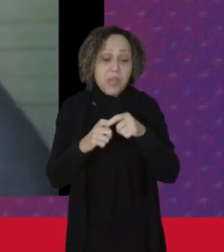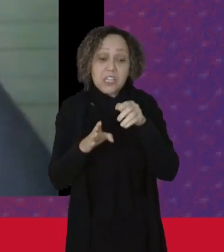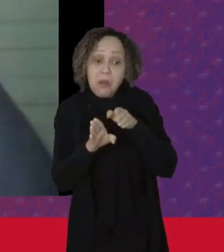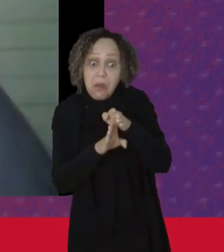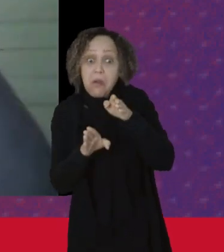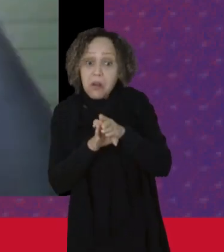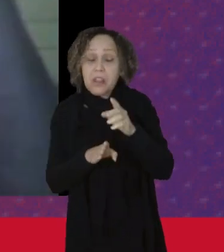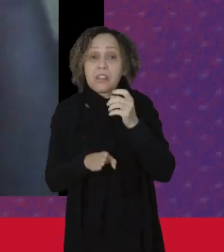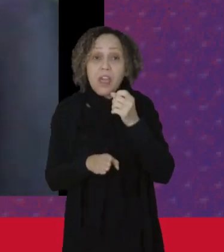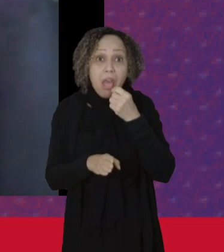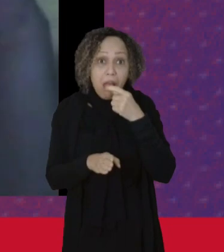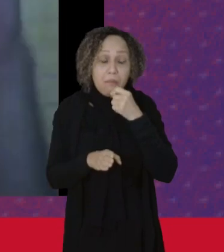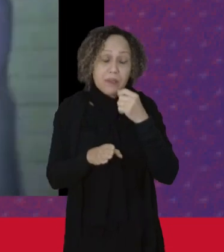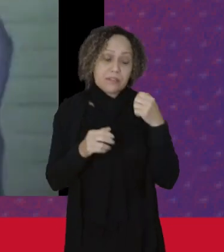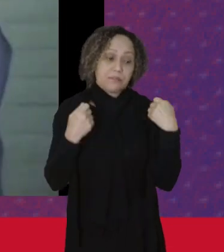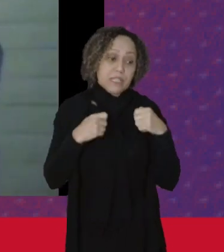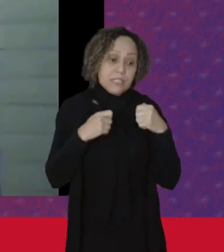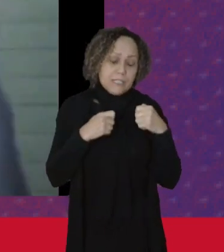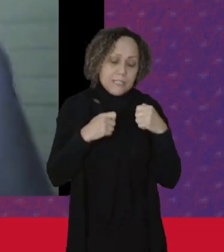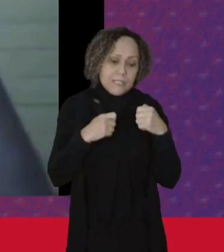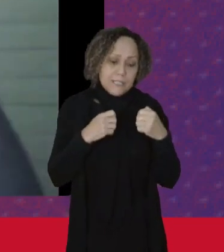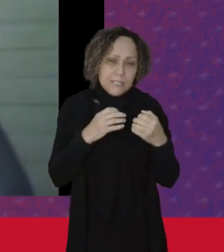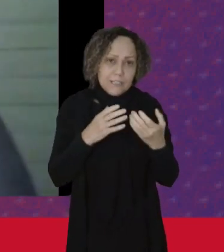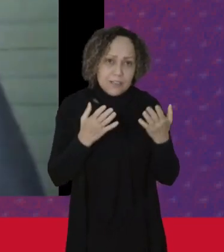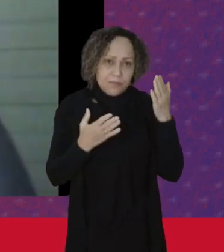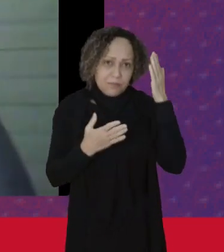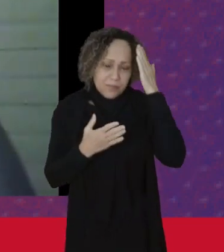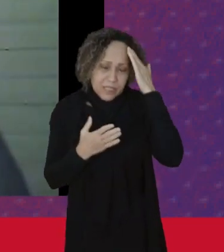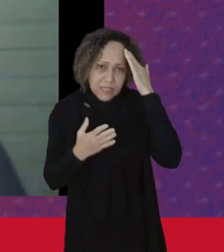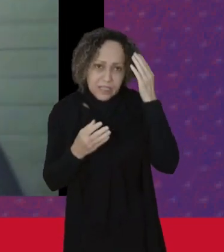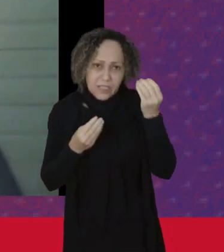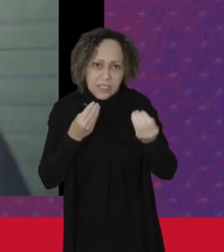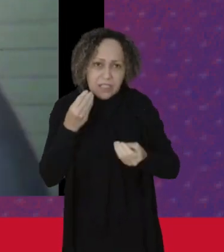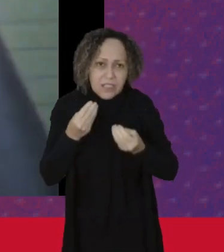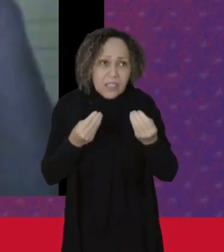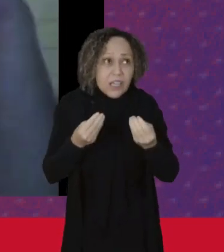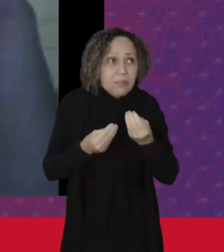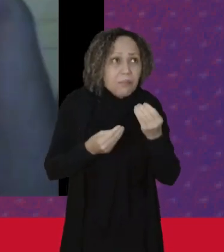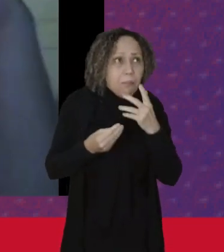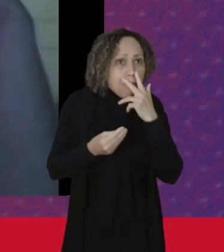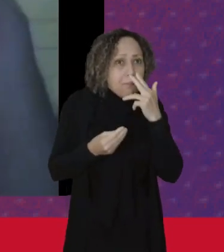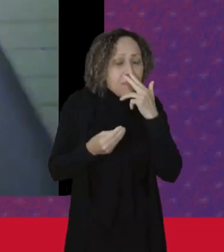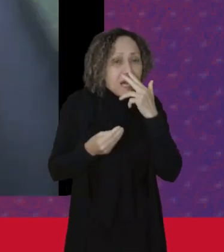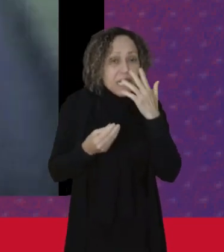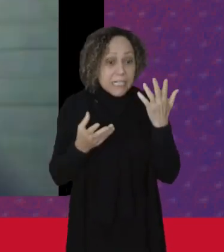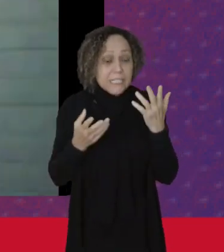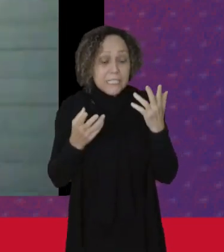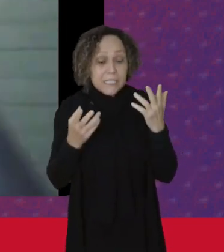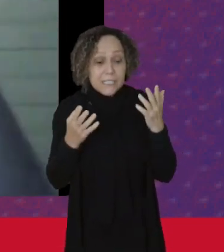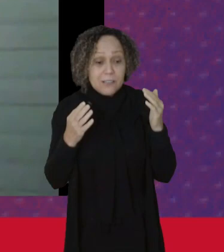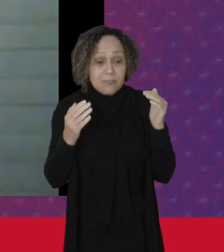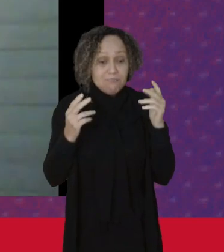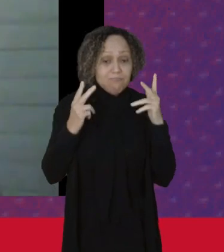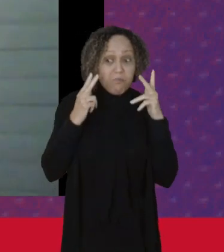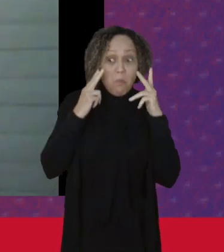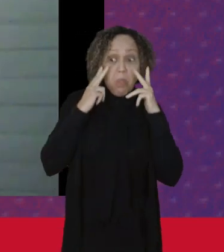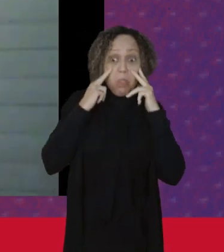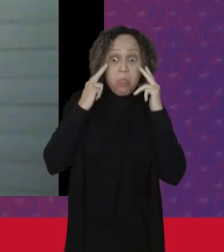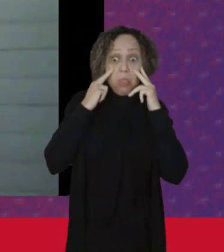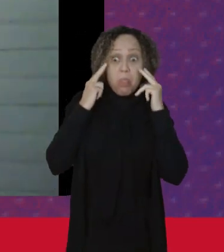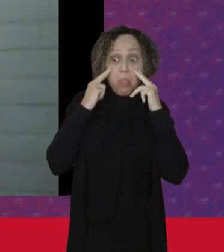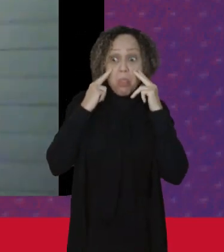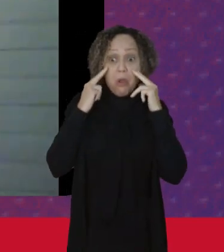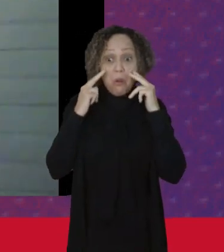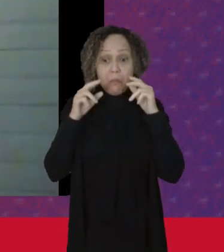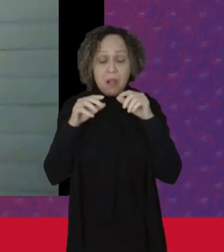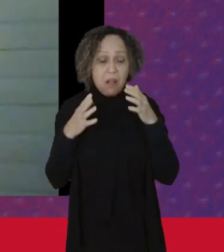partir, né, criar uma régua. O Canglian traz isso, né, como se fosse uma régua do que é normal, e o que foge a gente